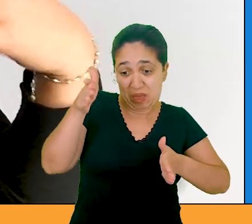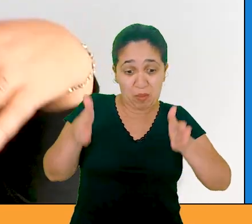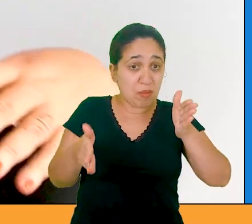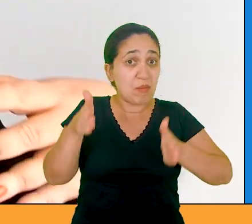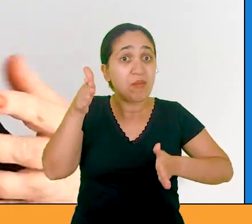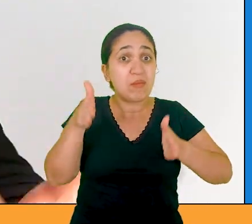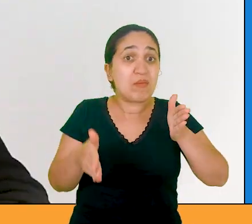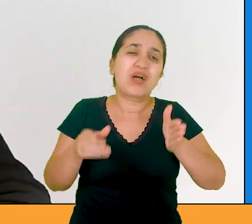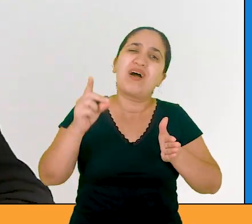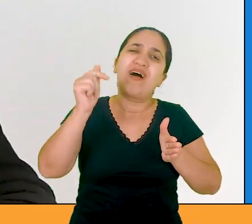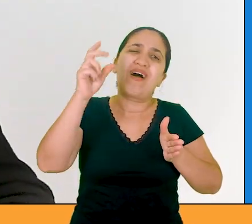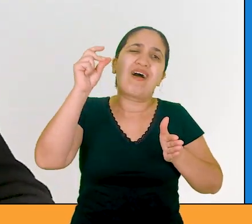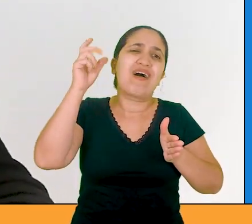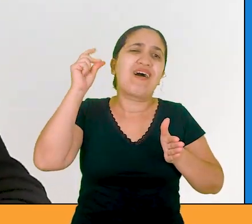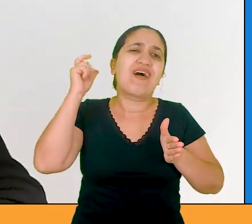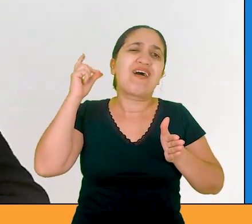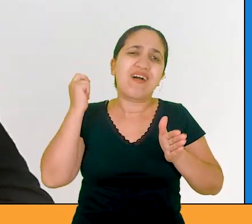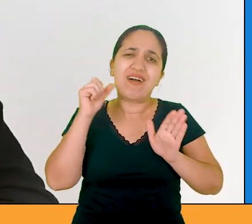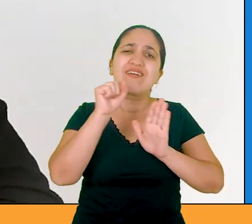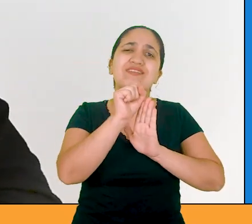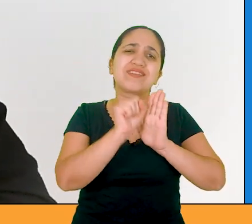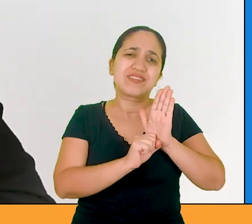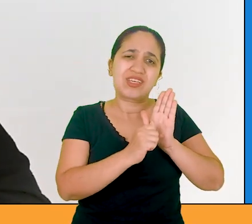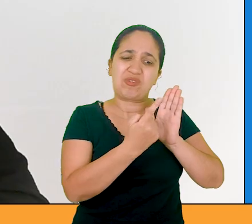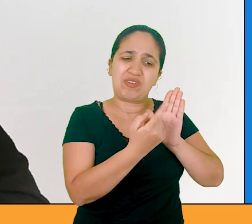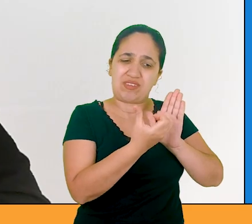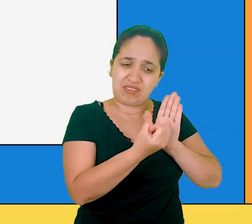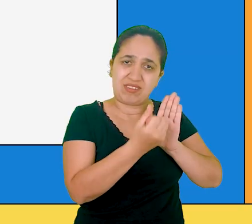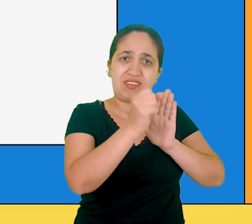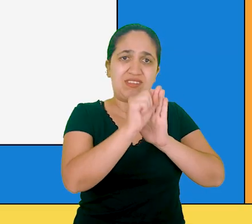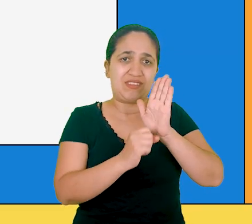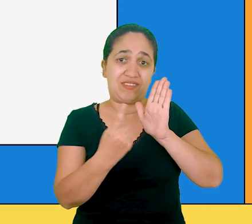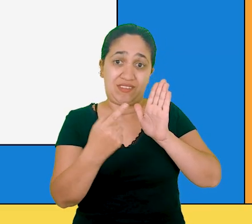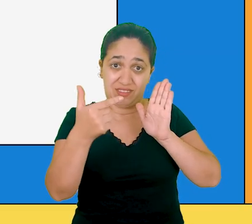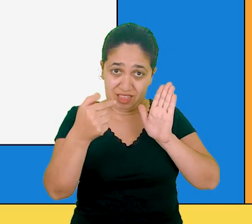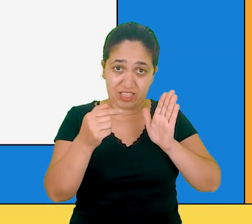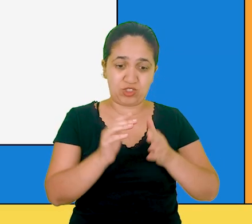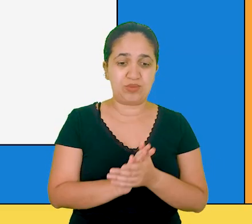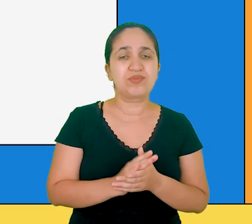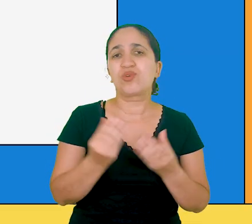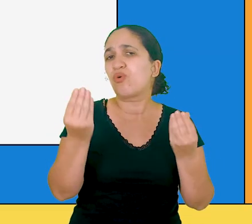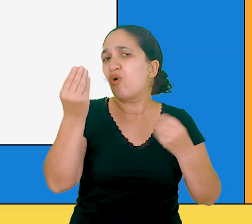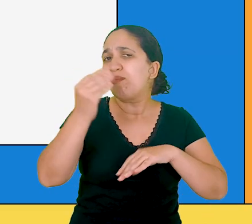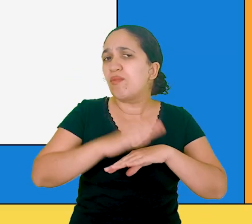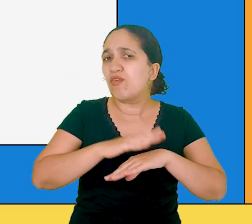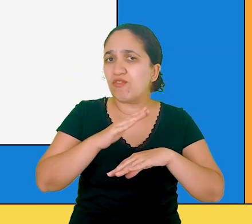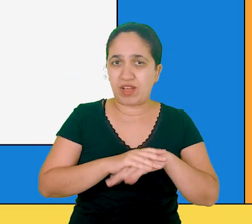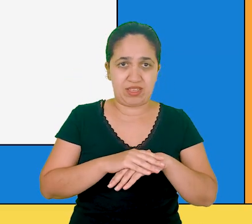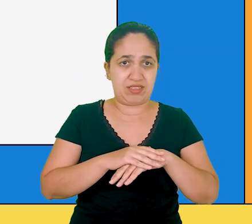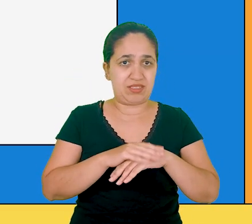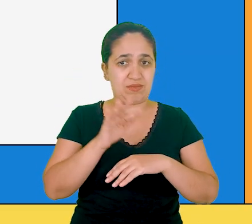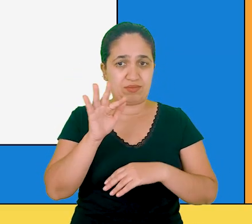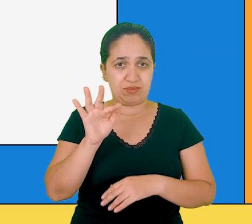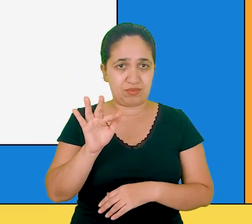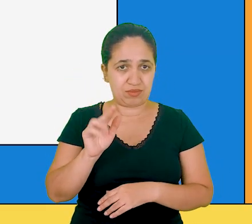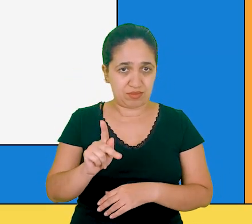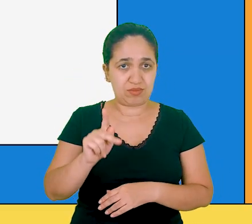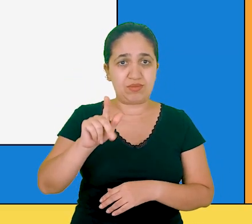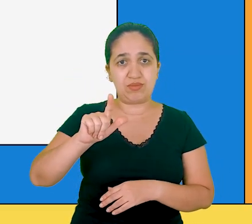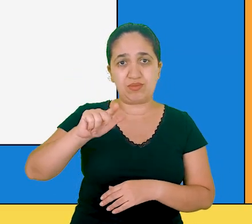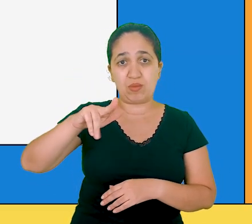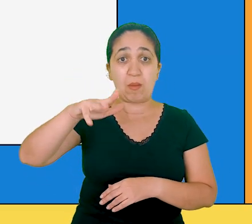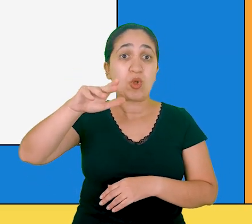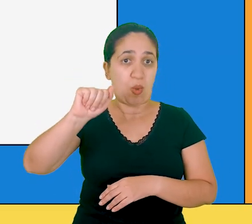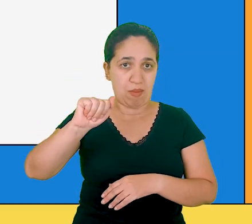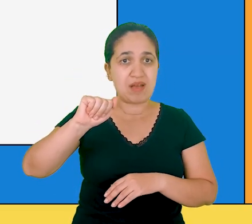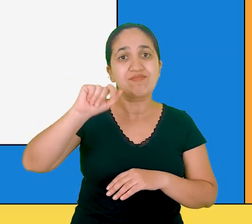período ali muito antigo do século XVI e XVII. Esses mantos são feitos Foto de um arte manto de plumária, penas vermelhas então, exposto